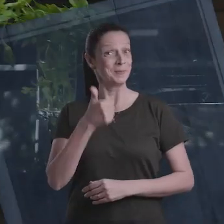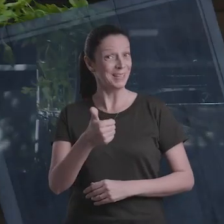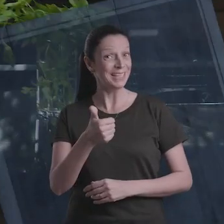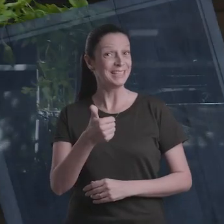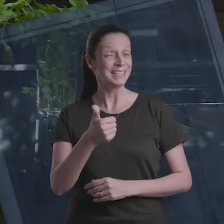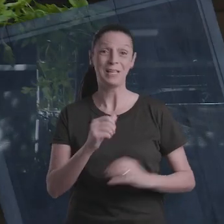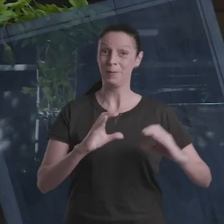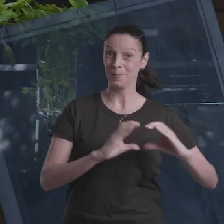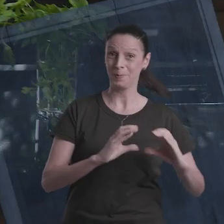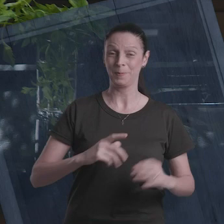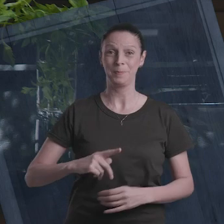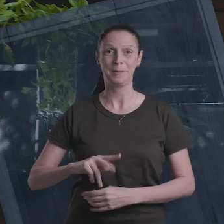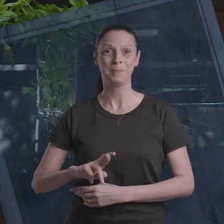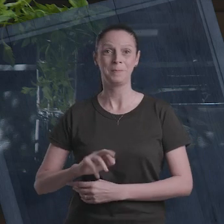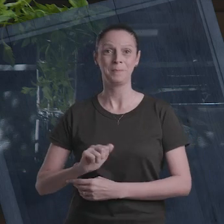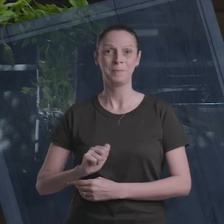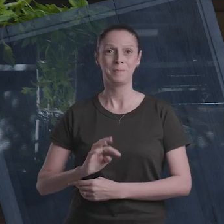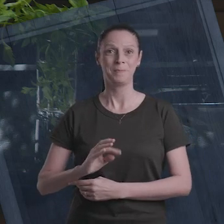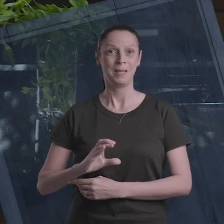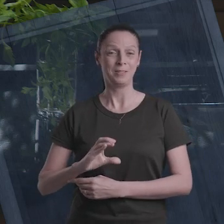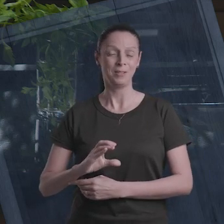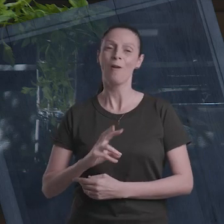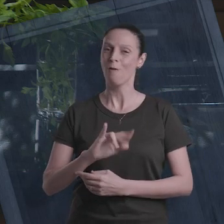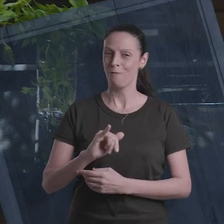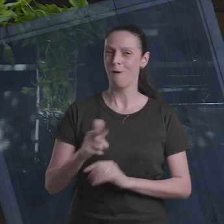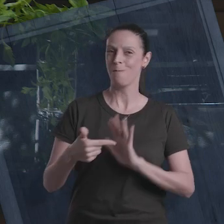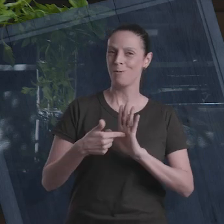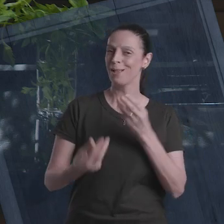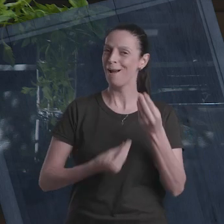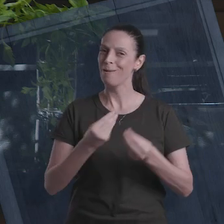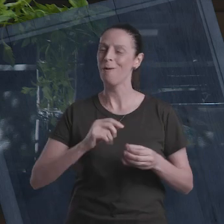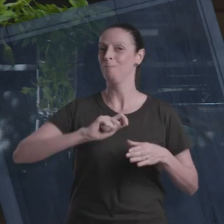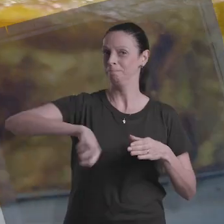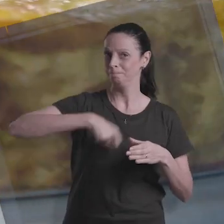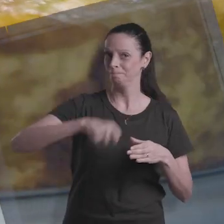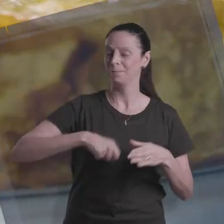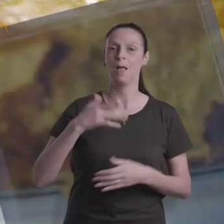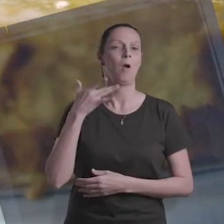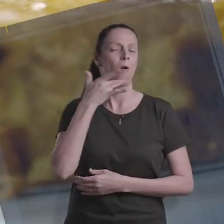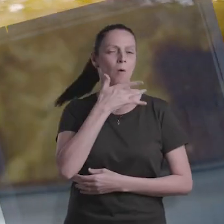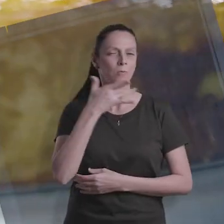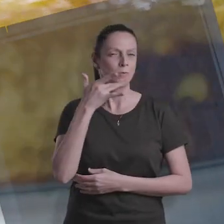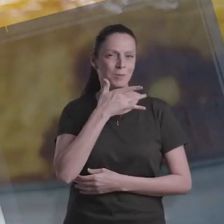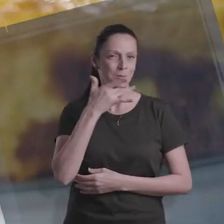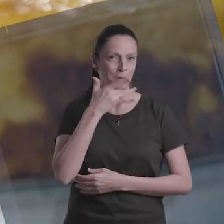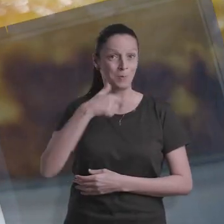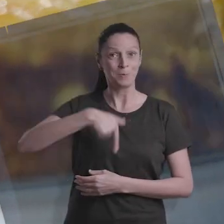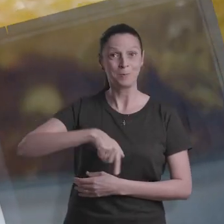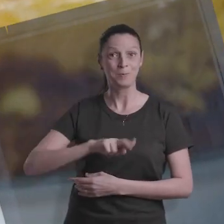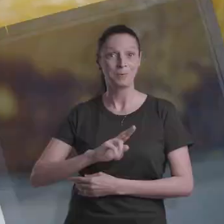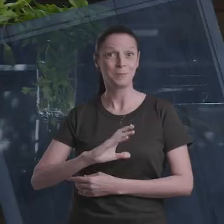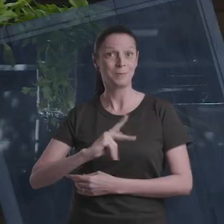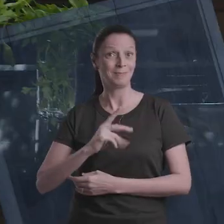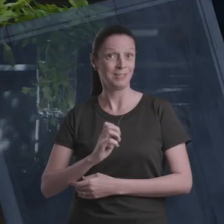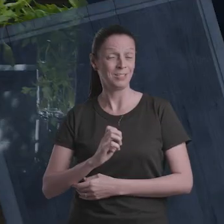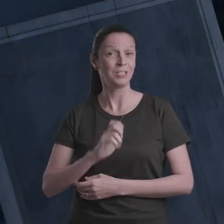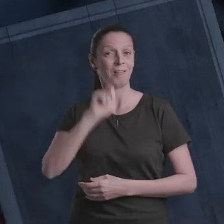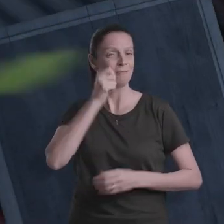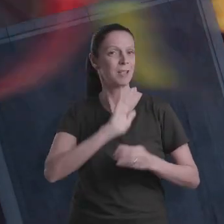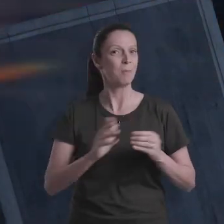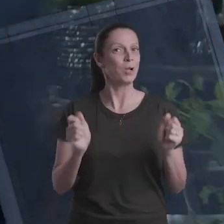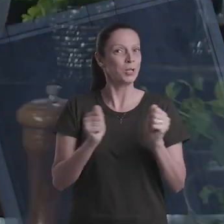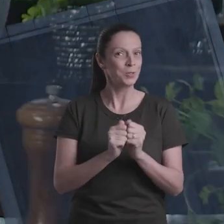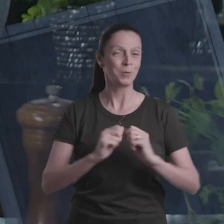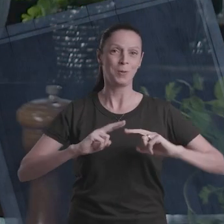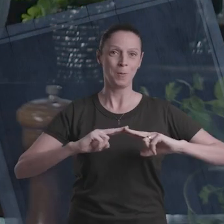Olá, tudo bem? No Cooper Pratique de hoje eu vou te mostrar como preparar uma deliciosa quiche de cebola com bacon. Vamos